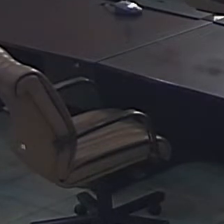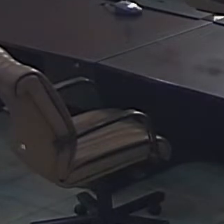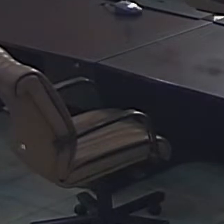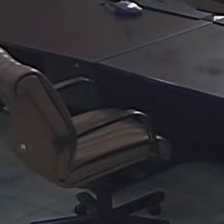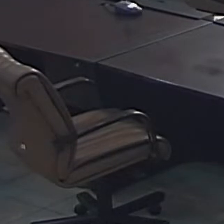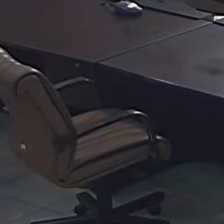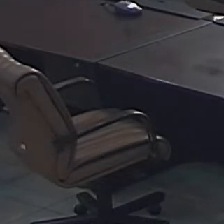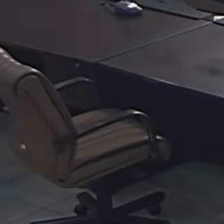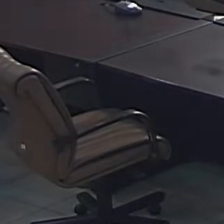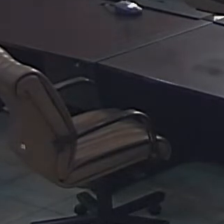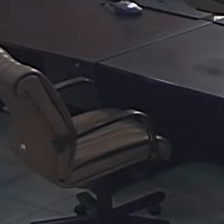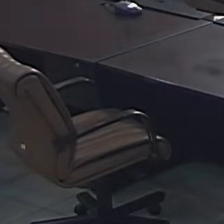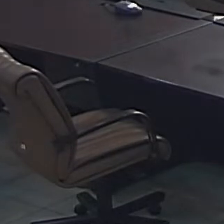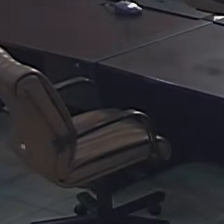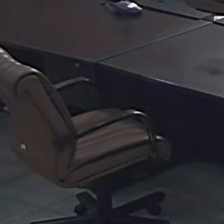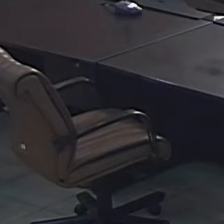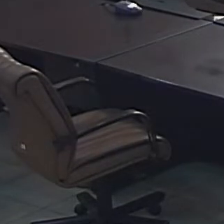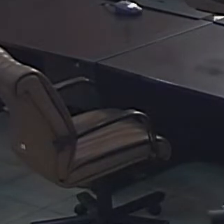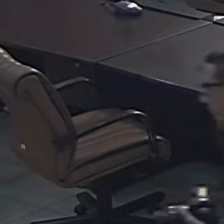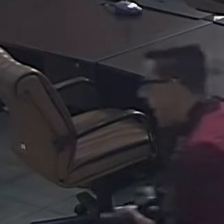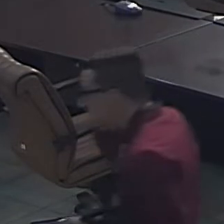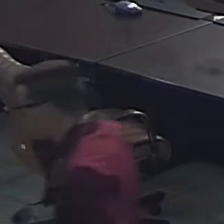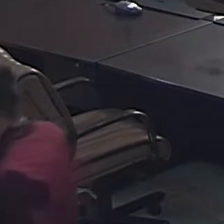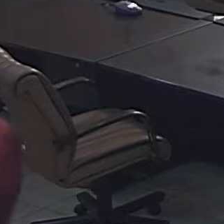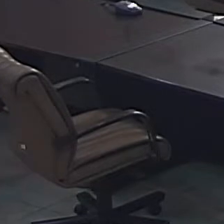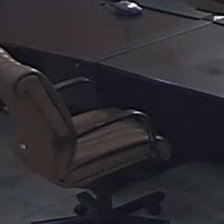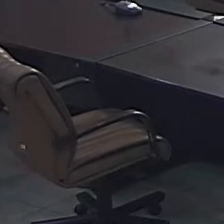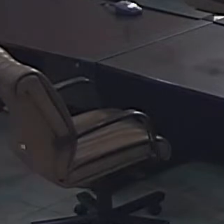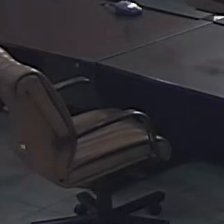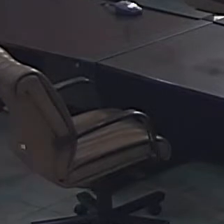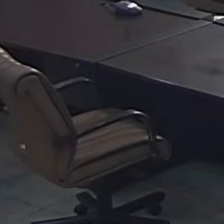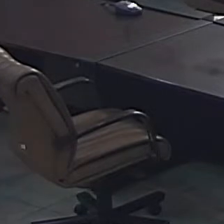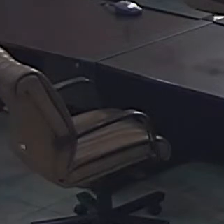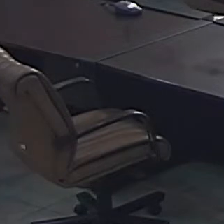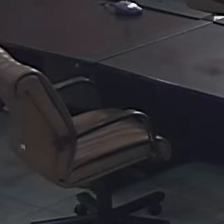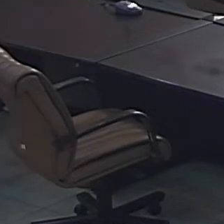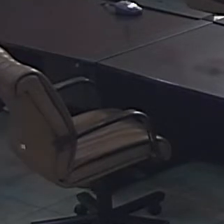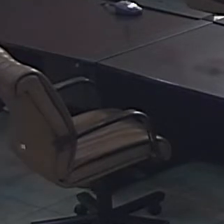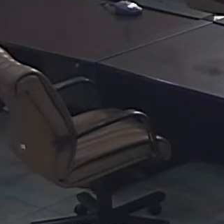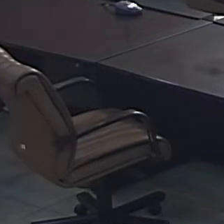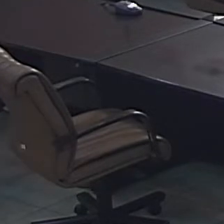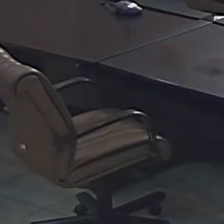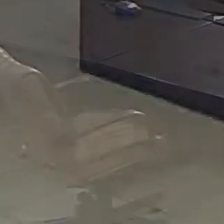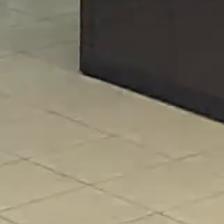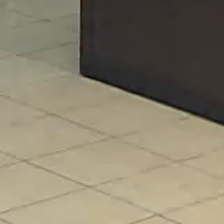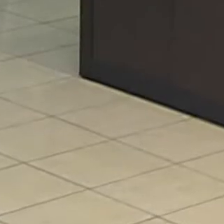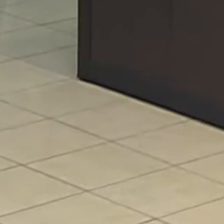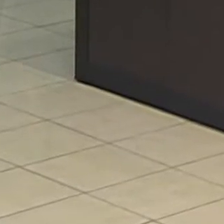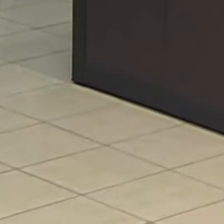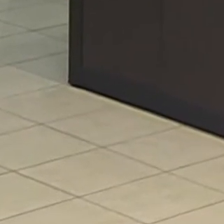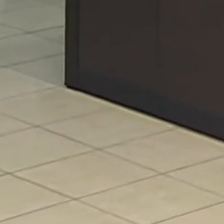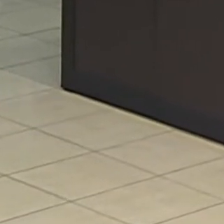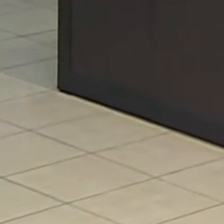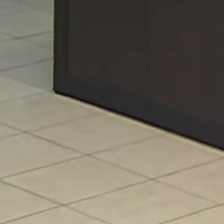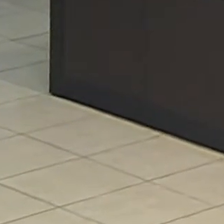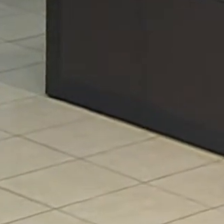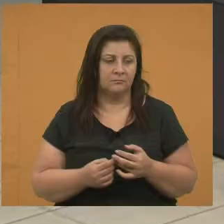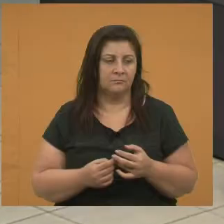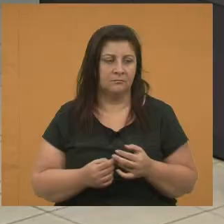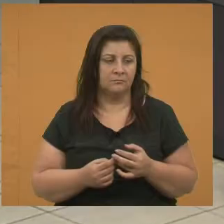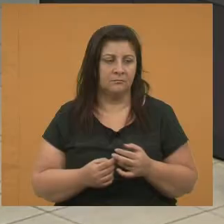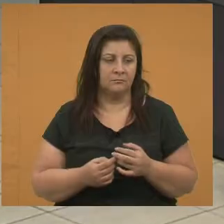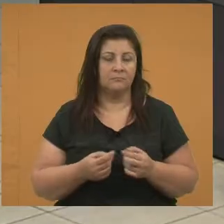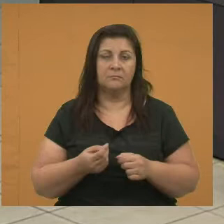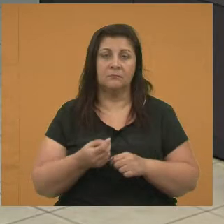Chamamos agora a vereadora Lucimar Ponciano para entregar o certificado na categoria prata pelos 20 anos